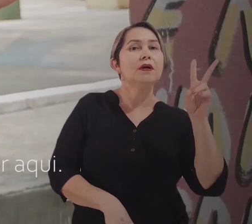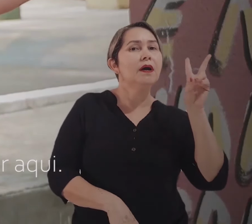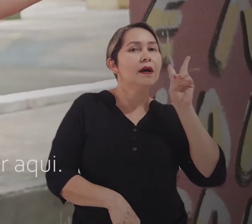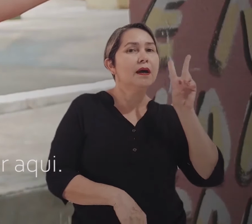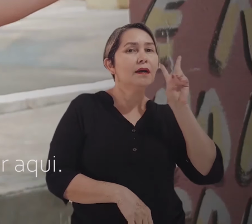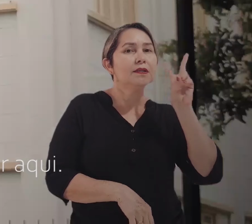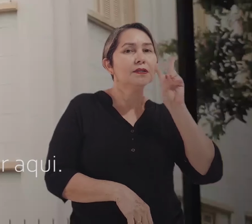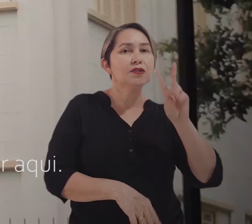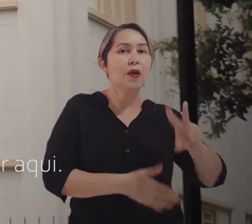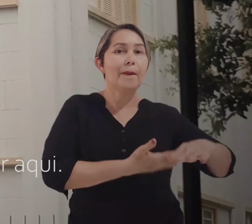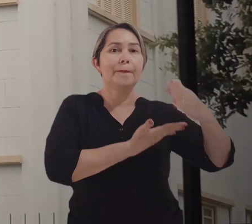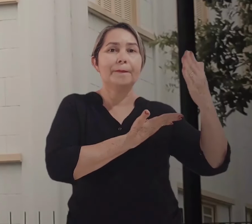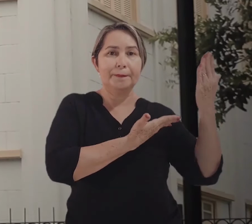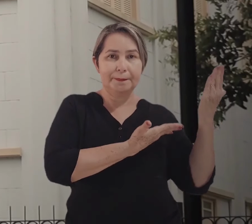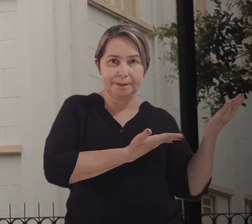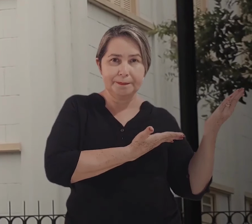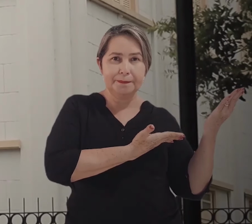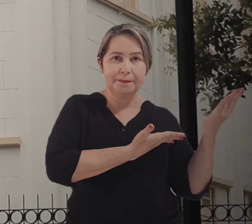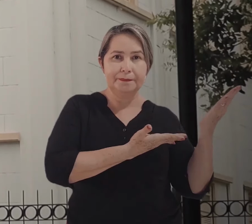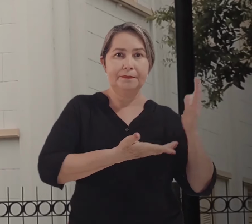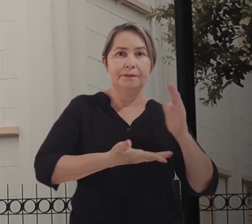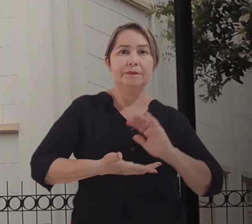começo por aqui.